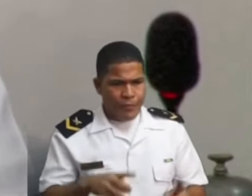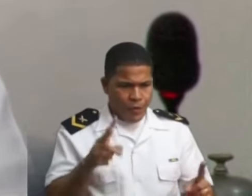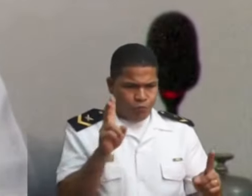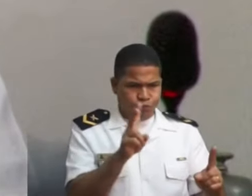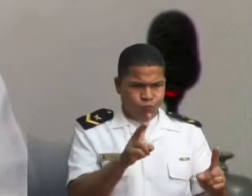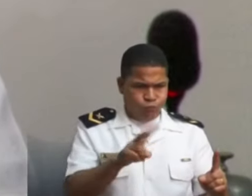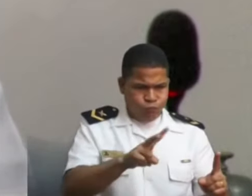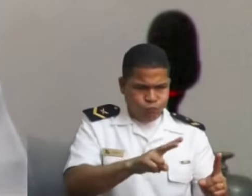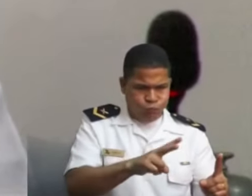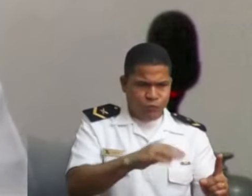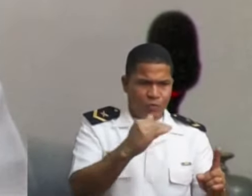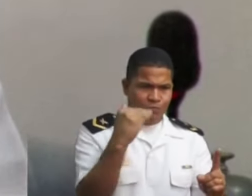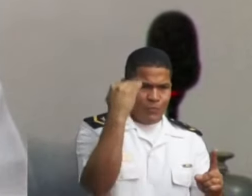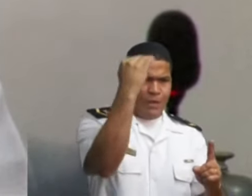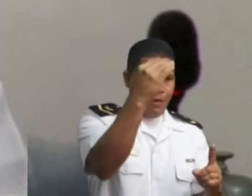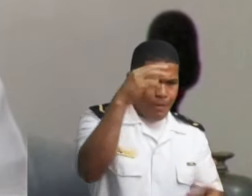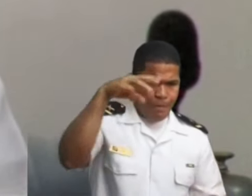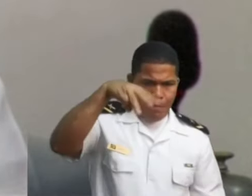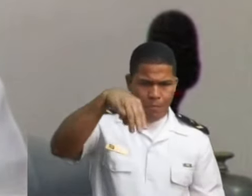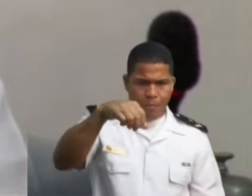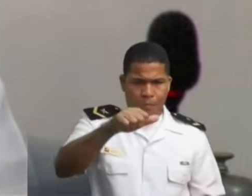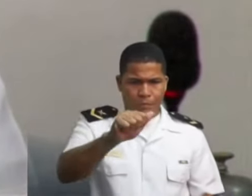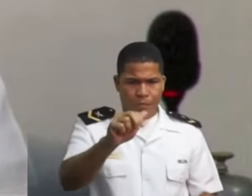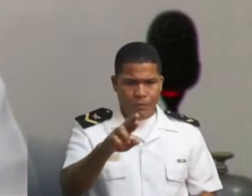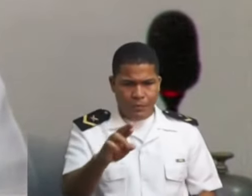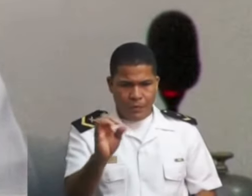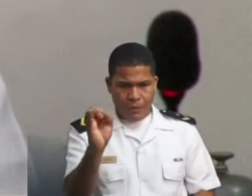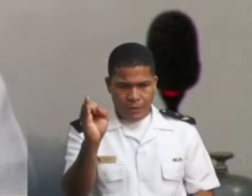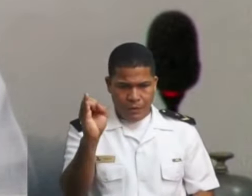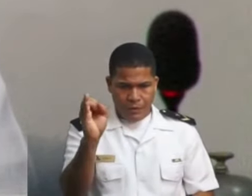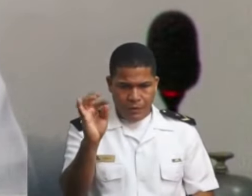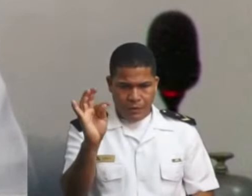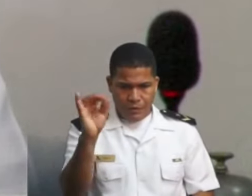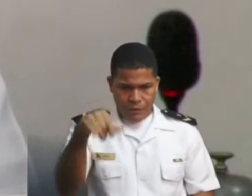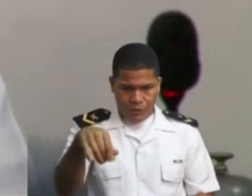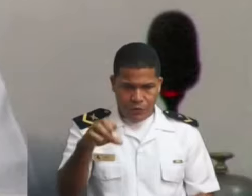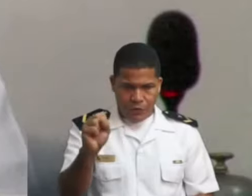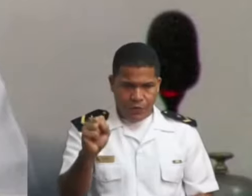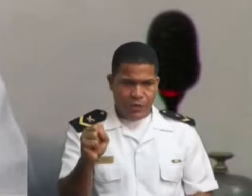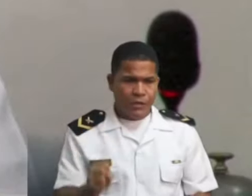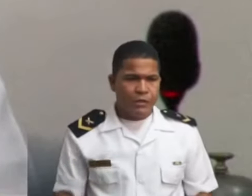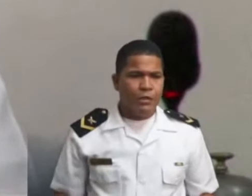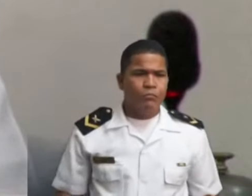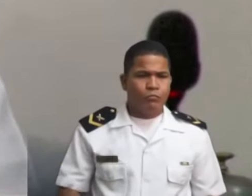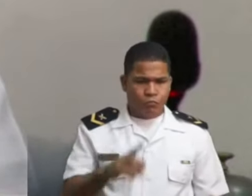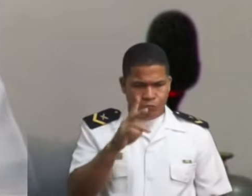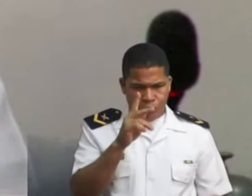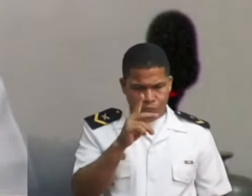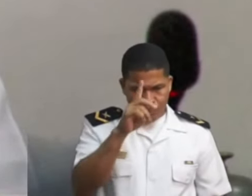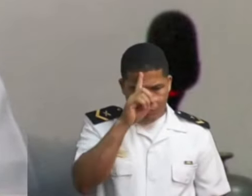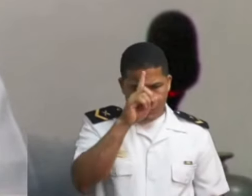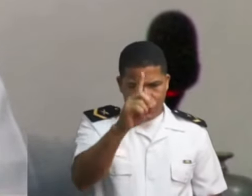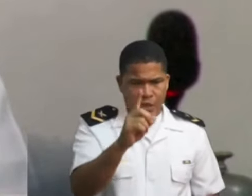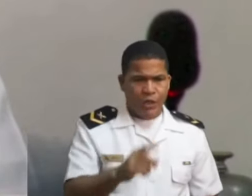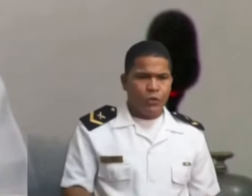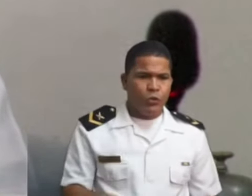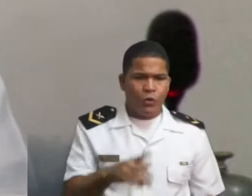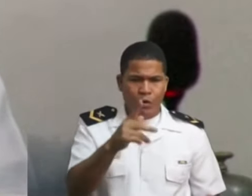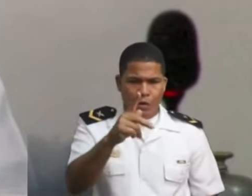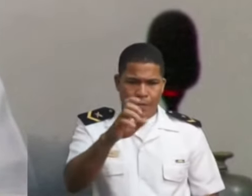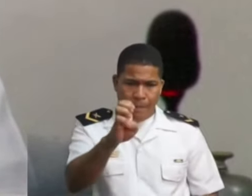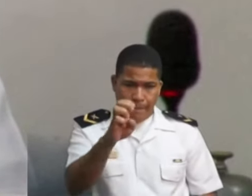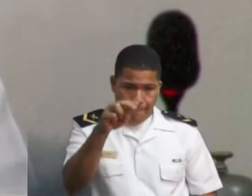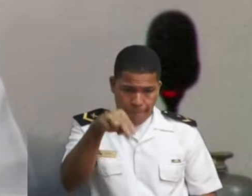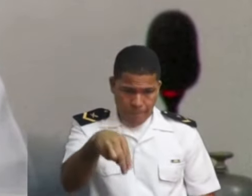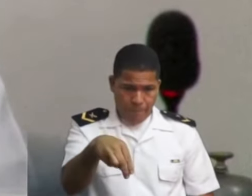e Antônio Carlos Esteves Torres, senhor diretor da Procuradoria Especial da Marinha, vice-almirante Luiz Otávio